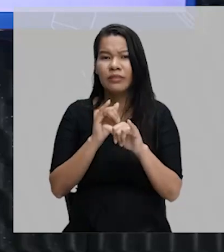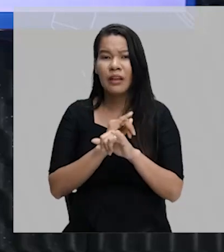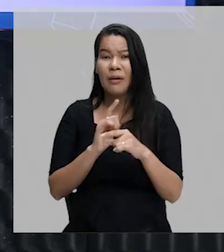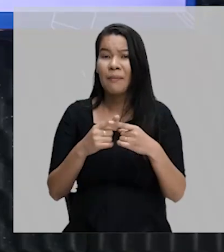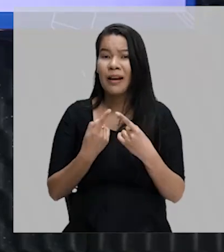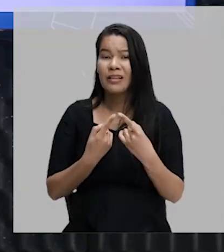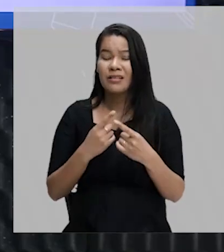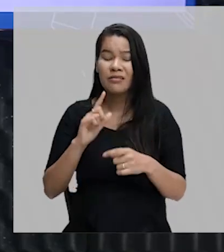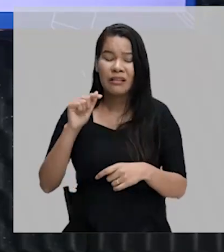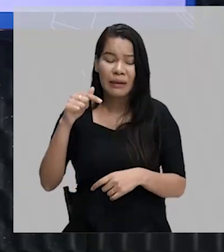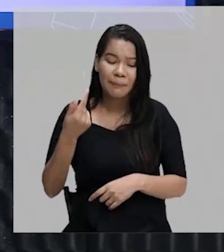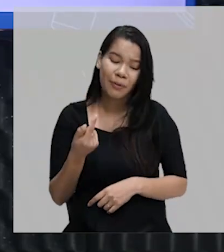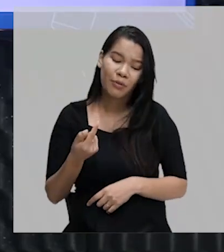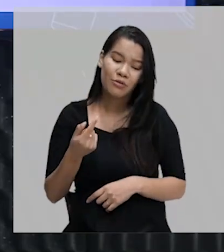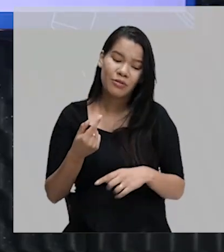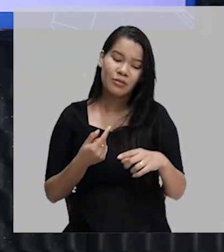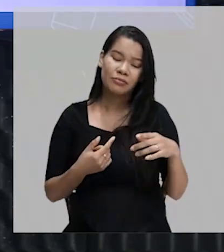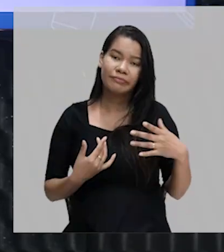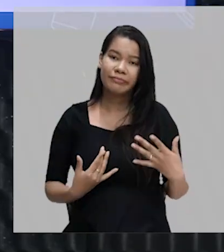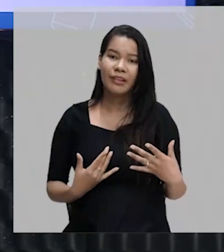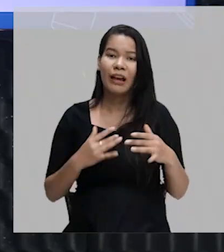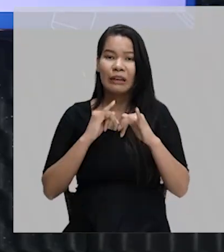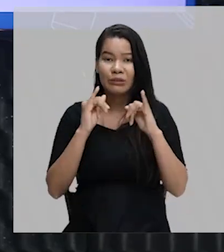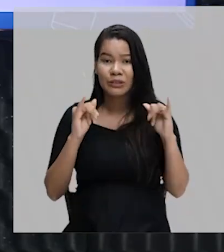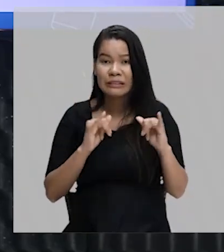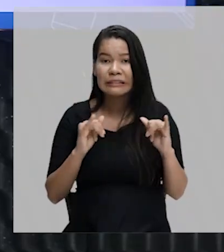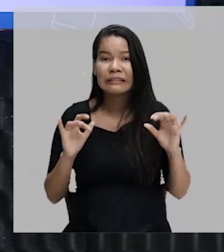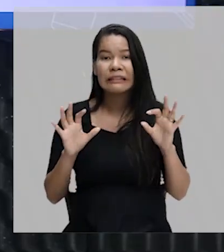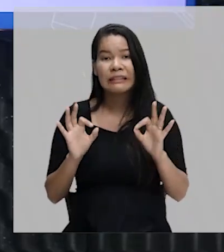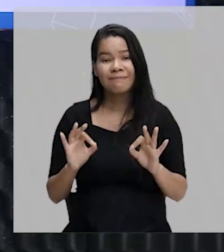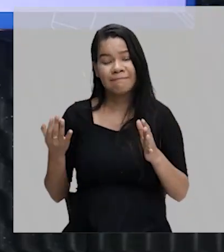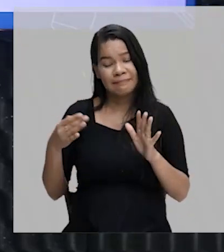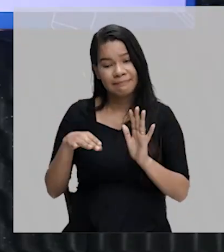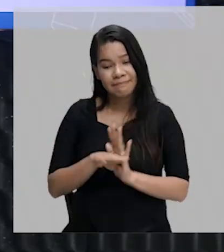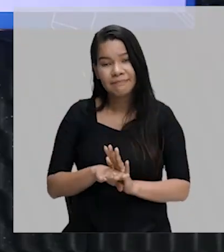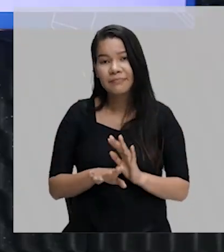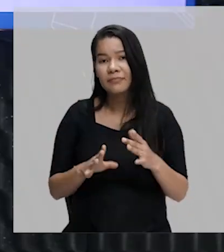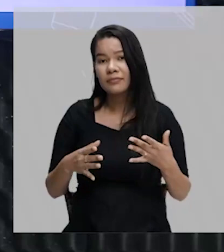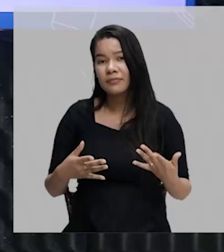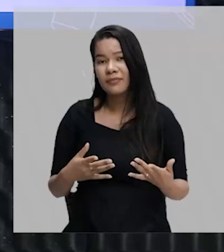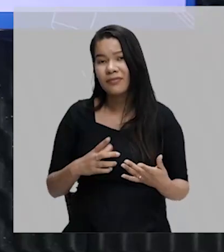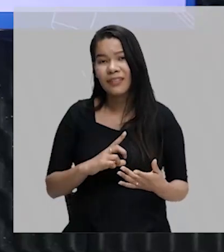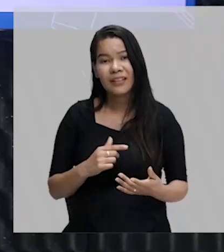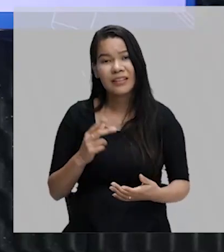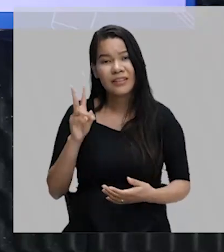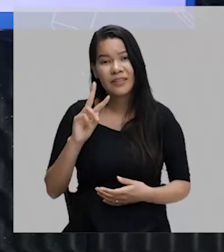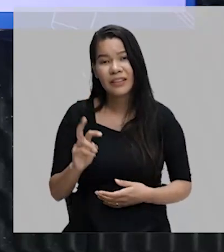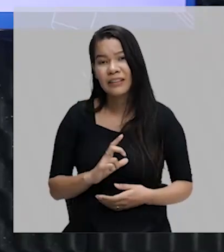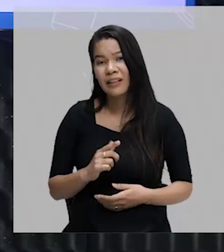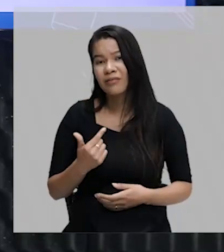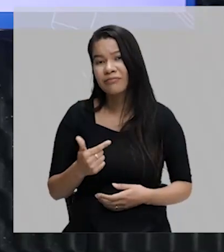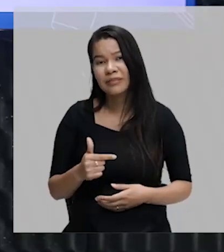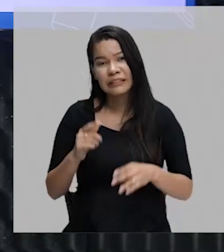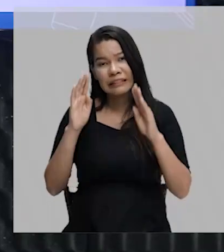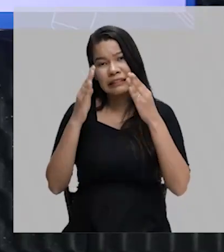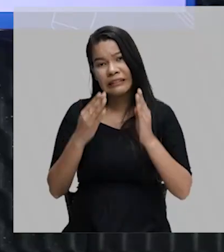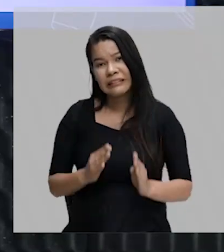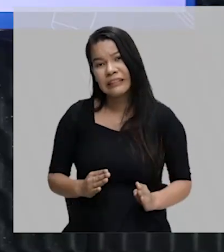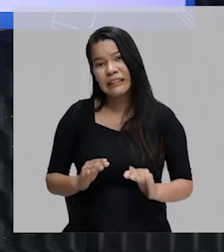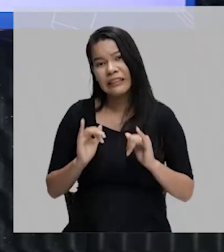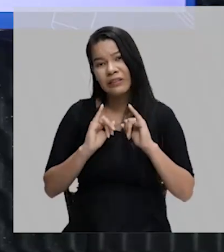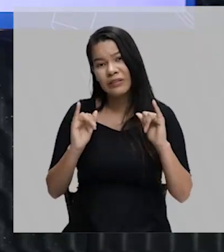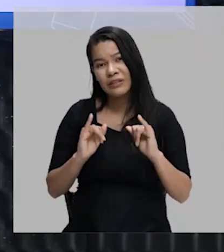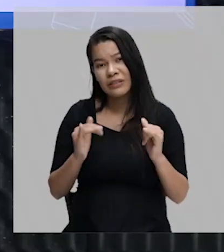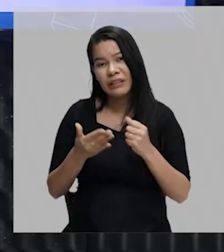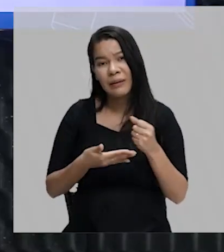notícia correta, né? Então, sem verificar a notícia de fato, na base, foi